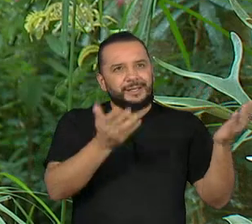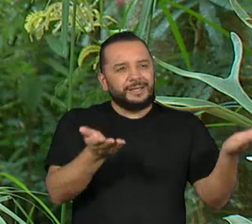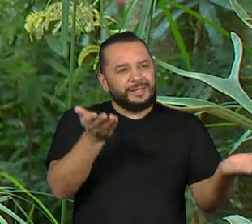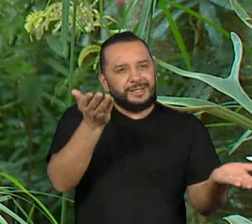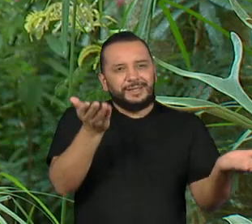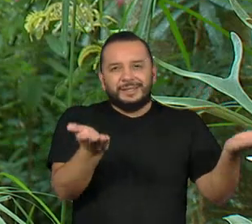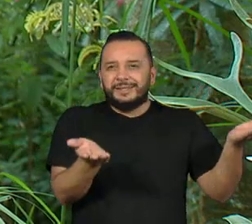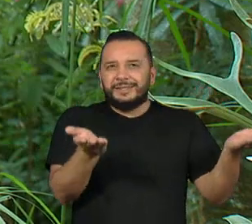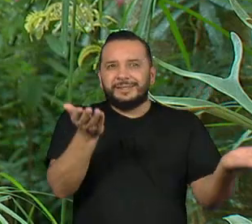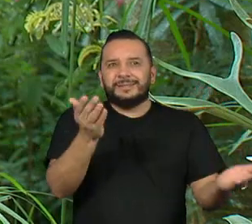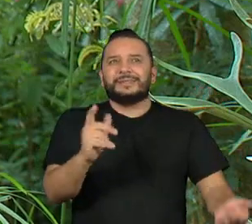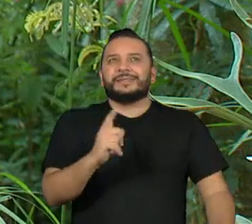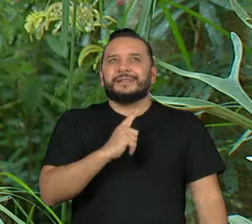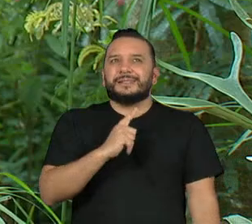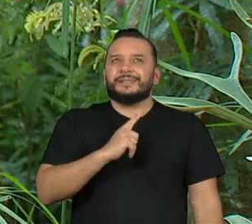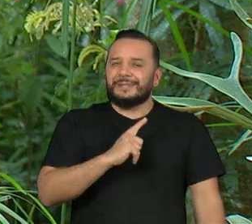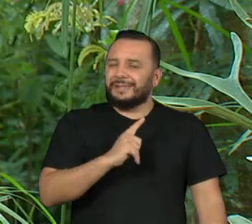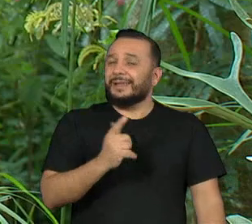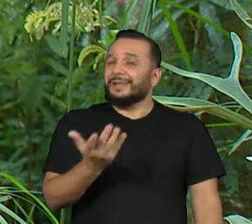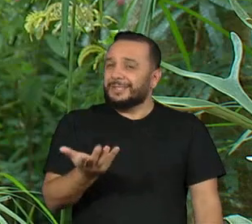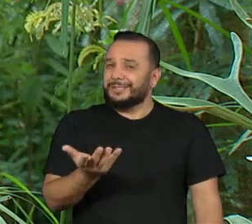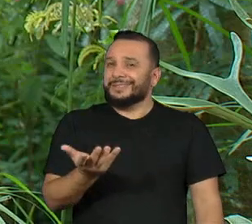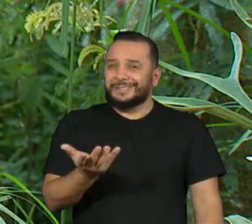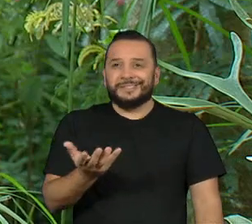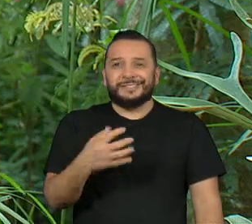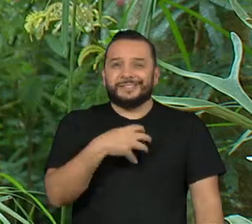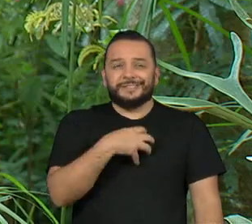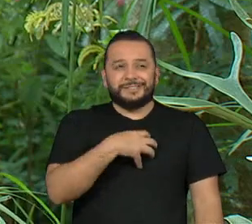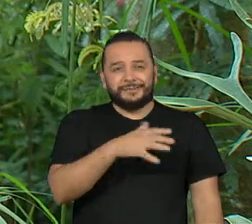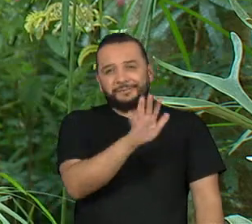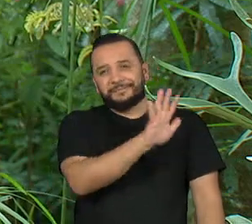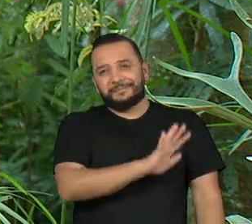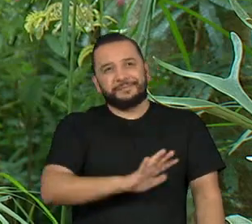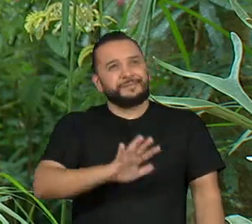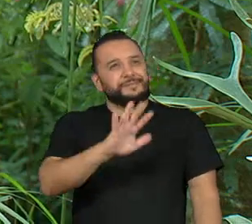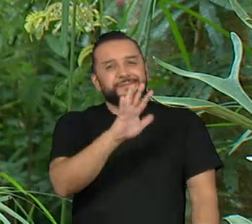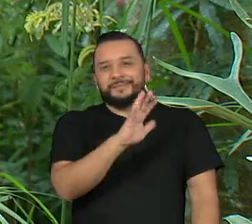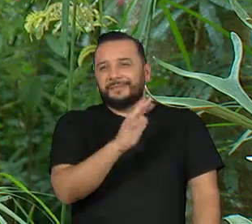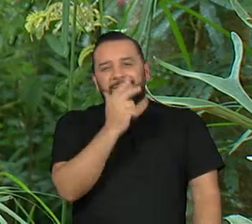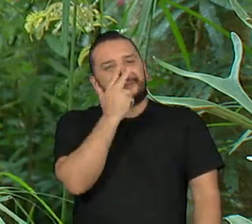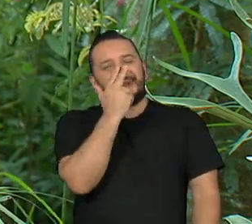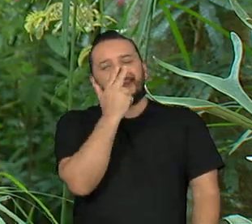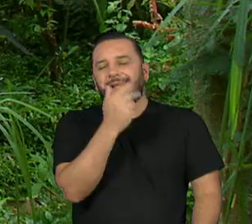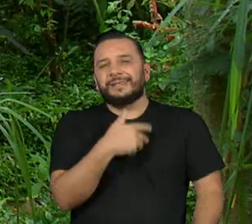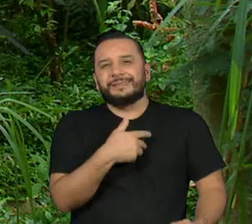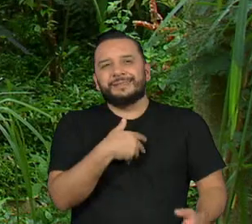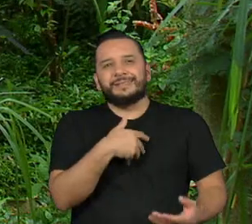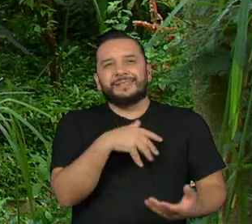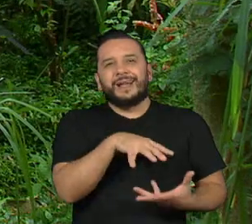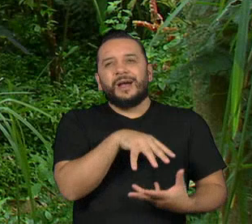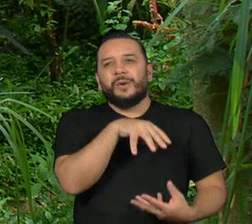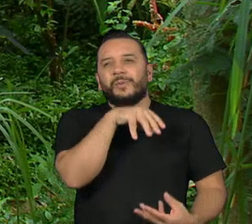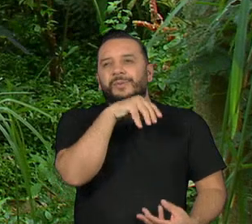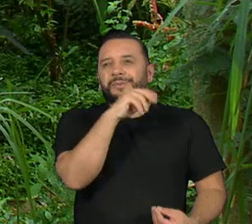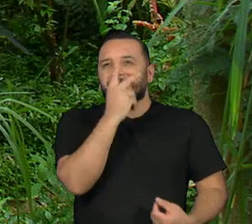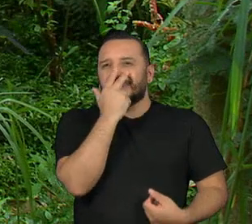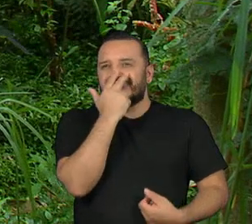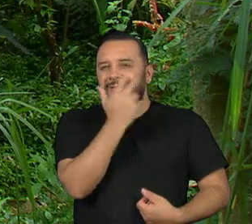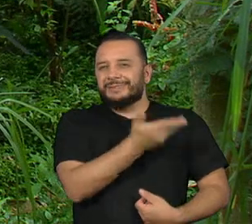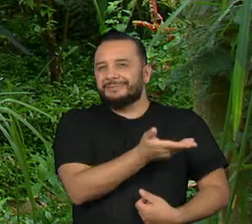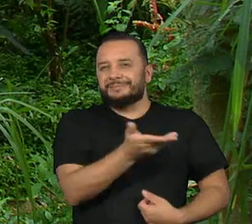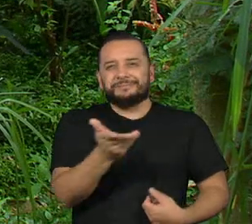jardim, essa alma dele surge, essa alma dele se manifesta.